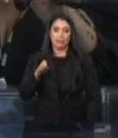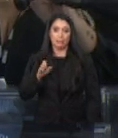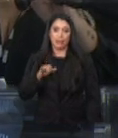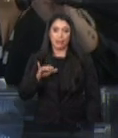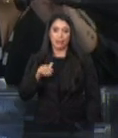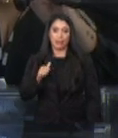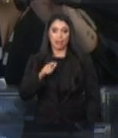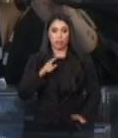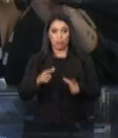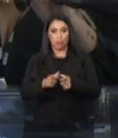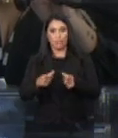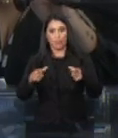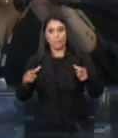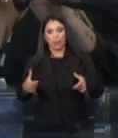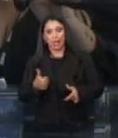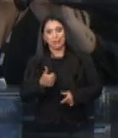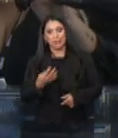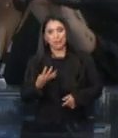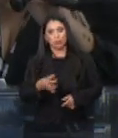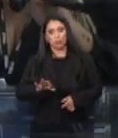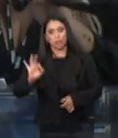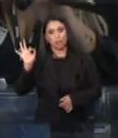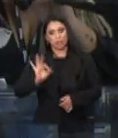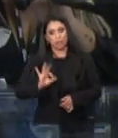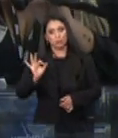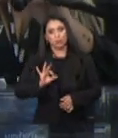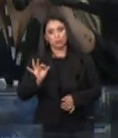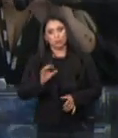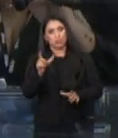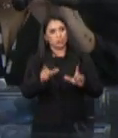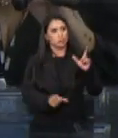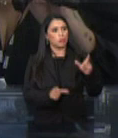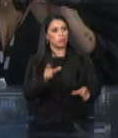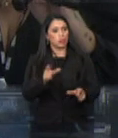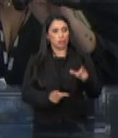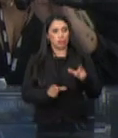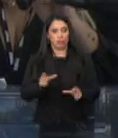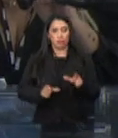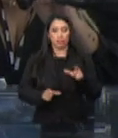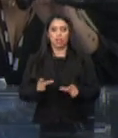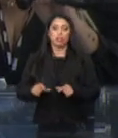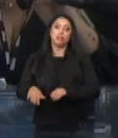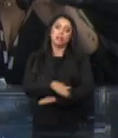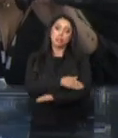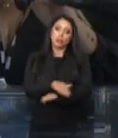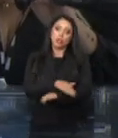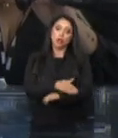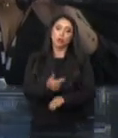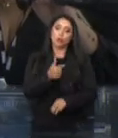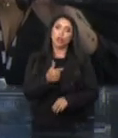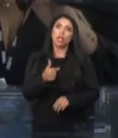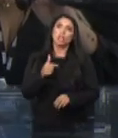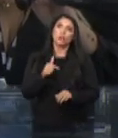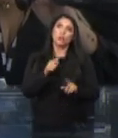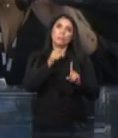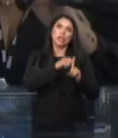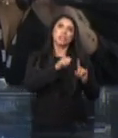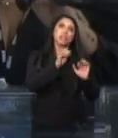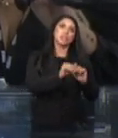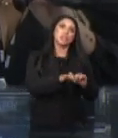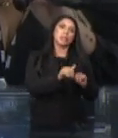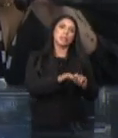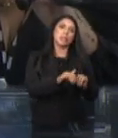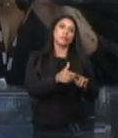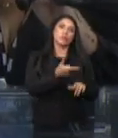expressivo de 140% da população e situação de rua ao longo do período de setembro de 2012